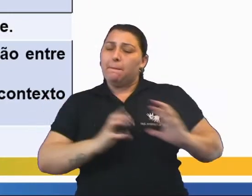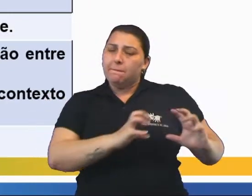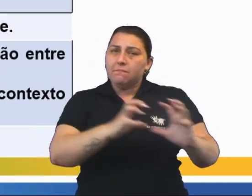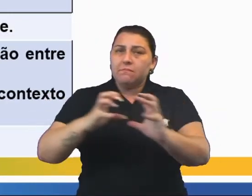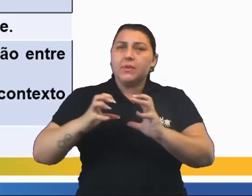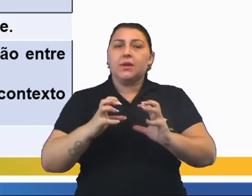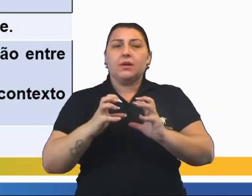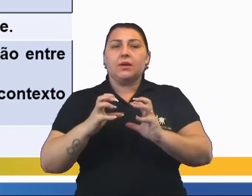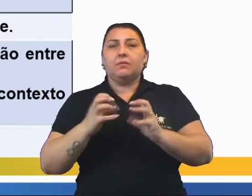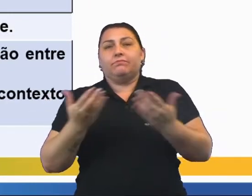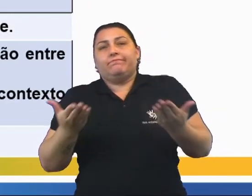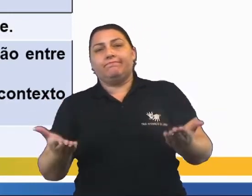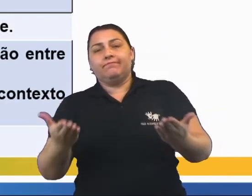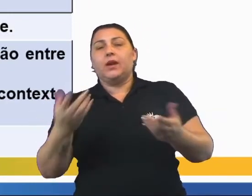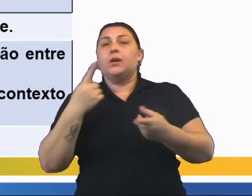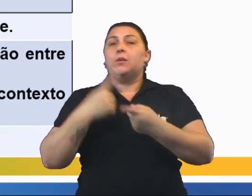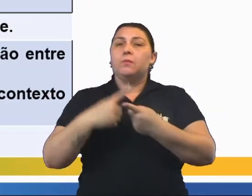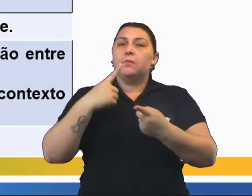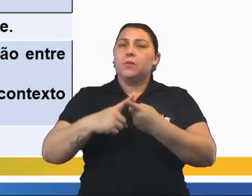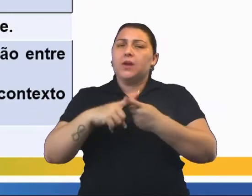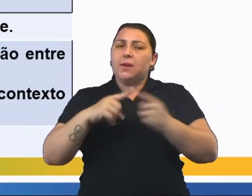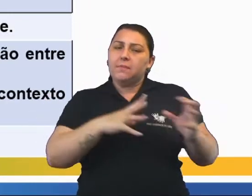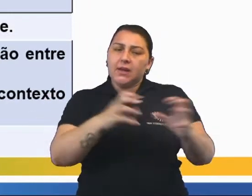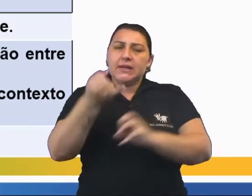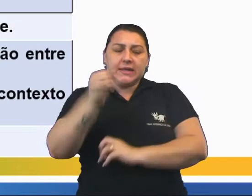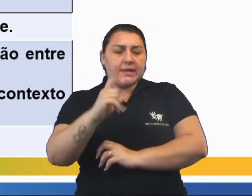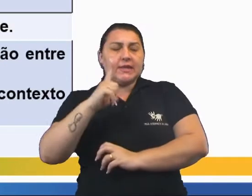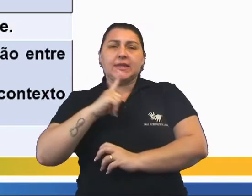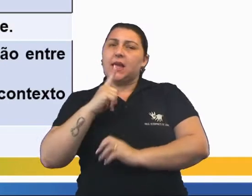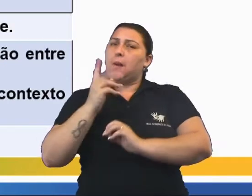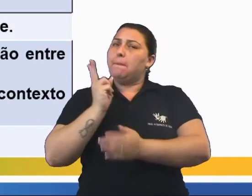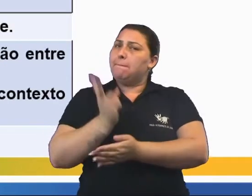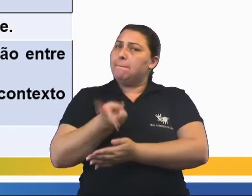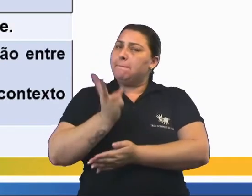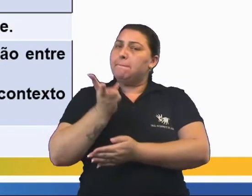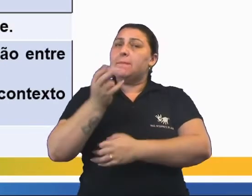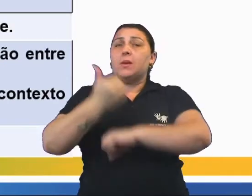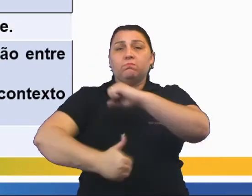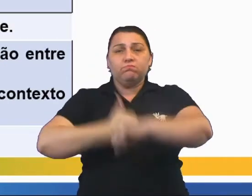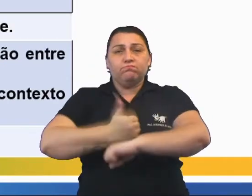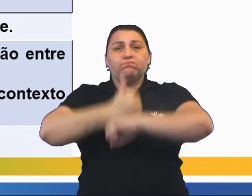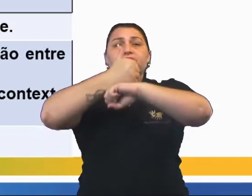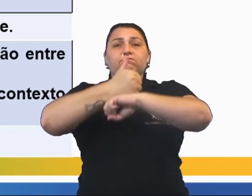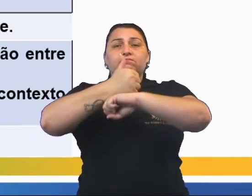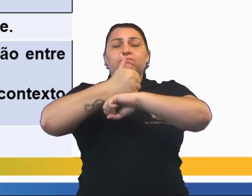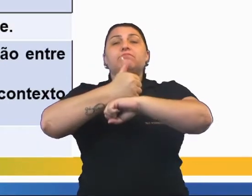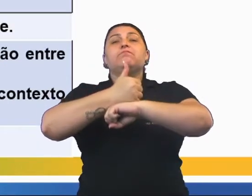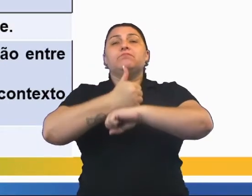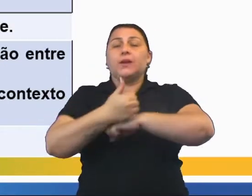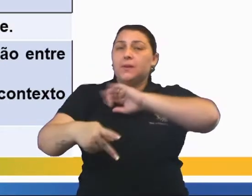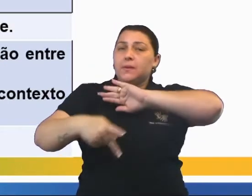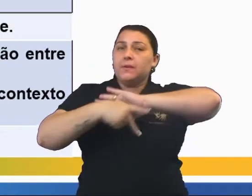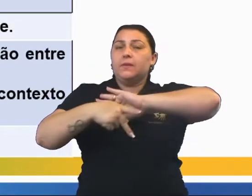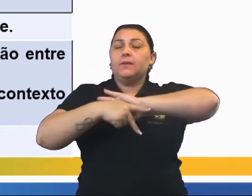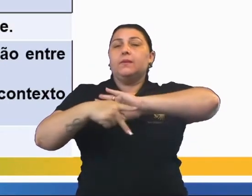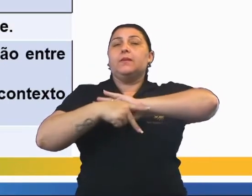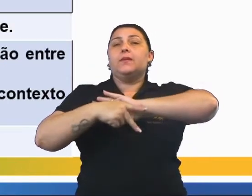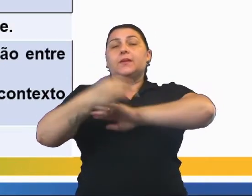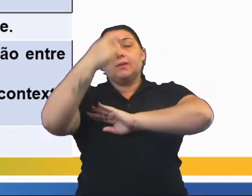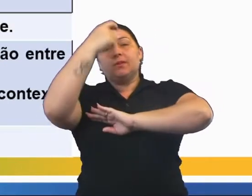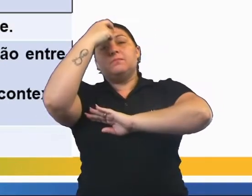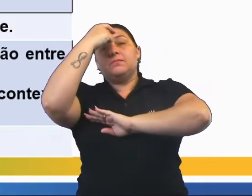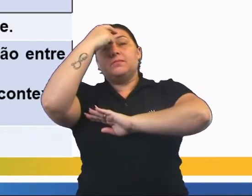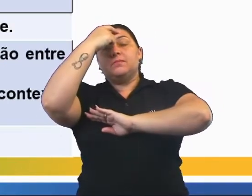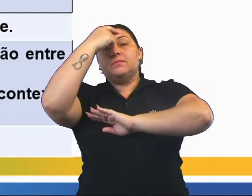entre si. Ora, por que elas brigaram se elas têm o mesmo patriarca? Não é? Doutrinas pertencem às memórias,